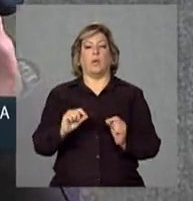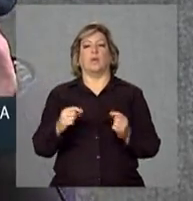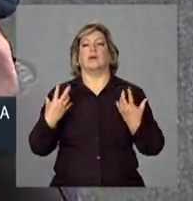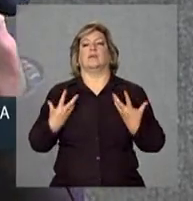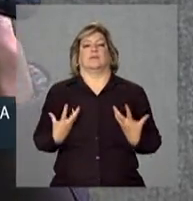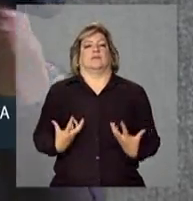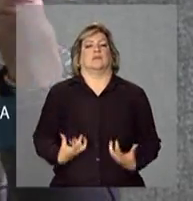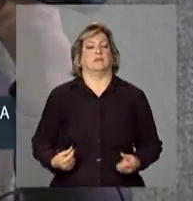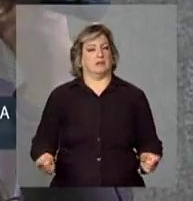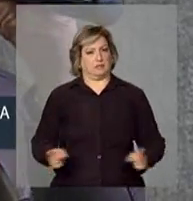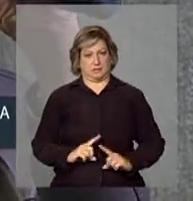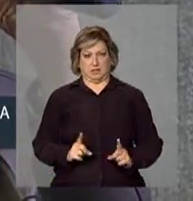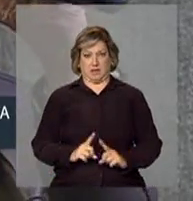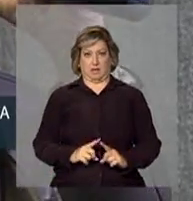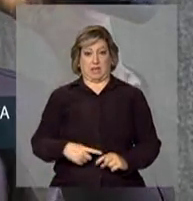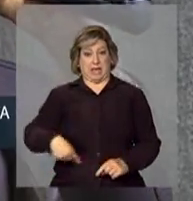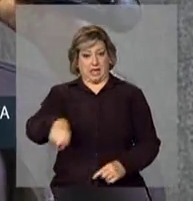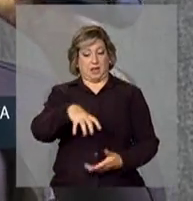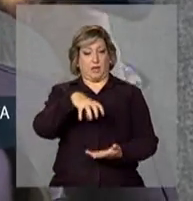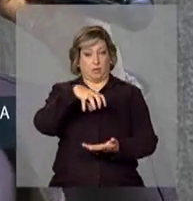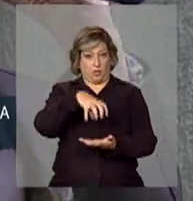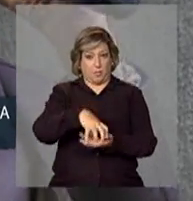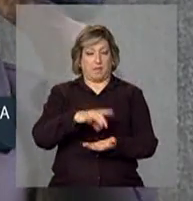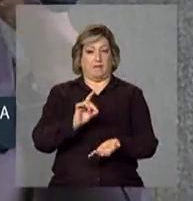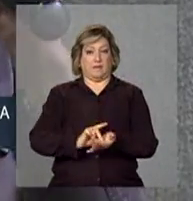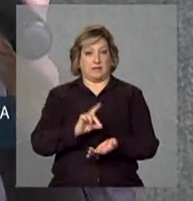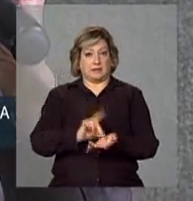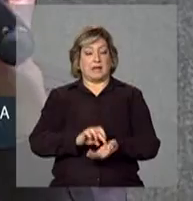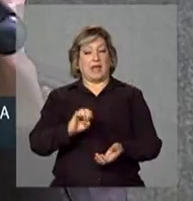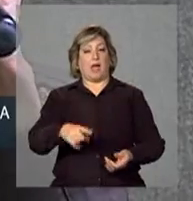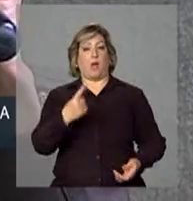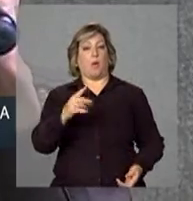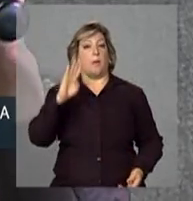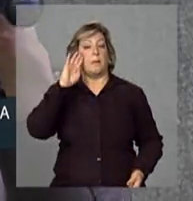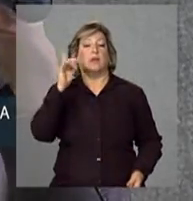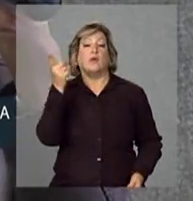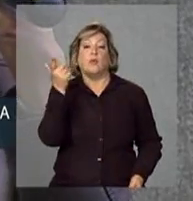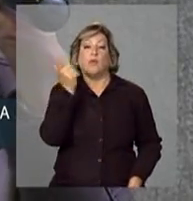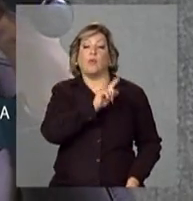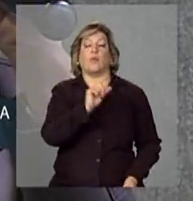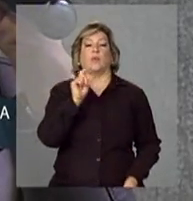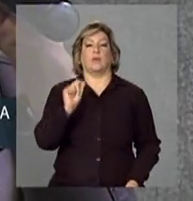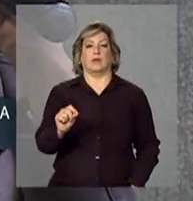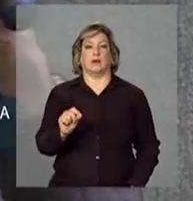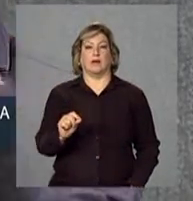frustração. Ela é uma das conquistas que veio